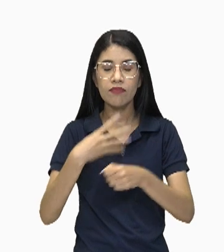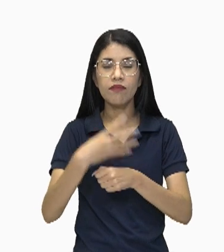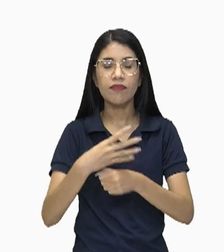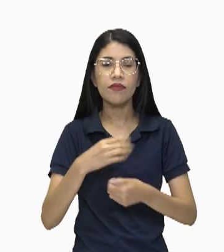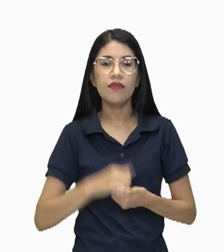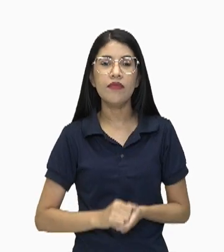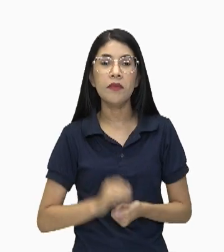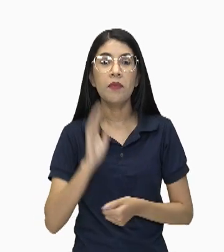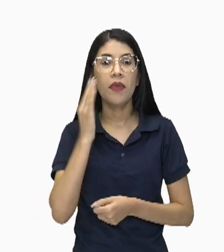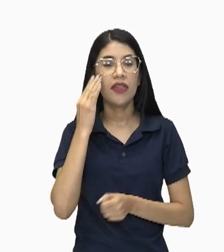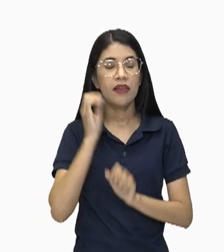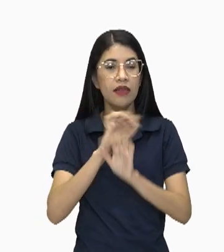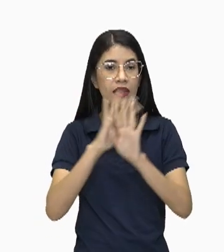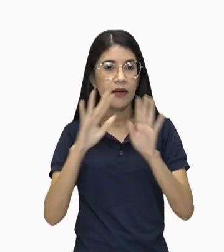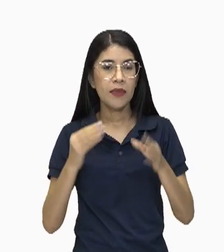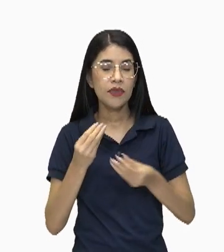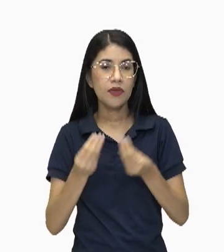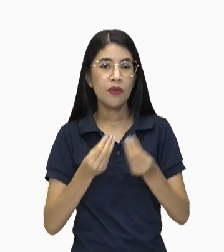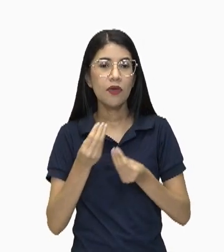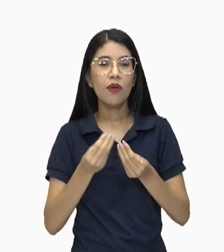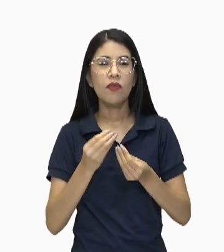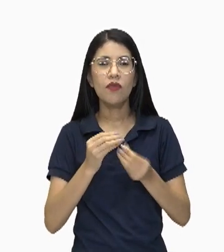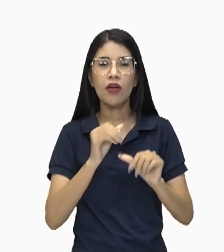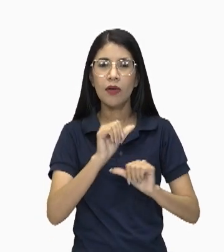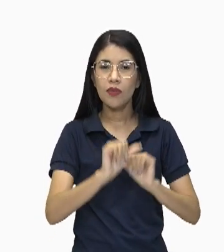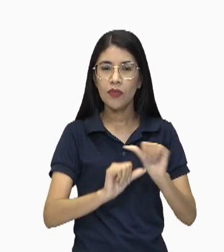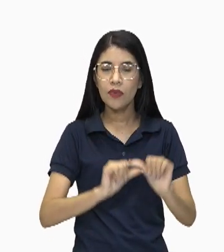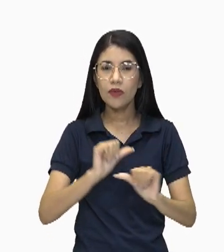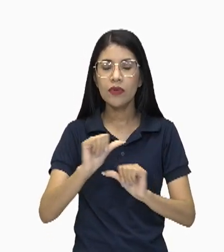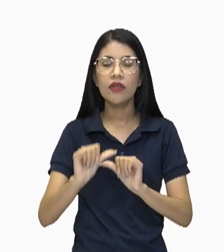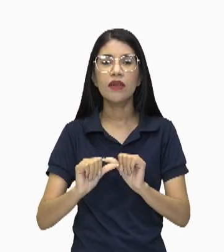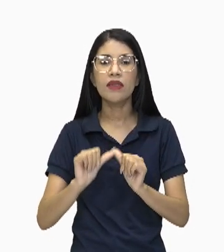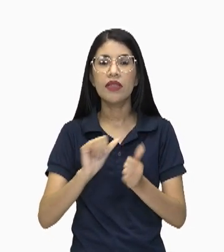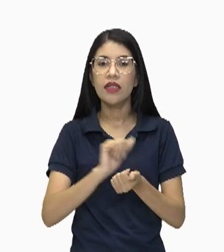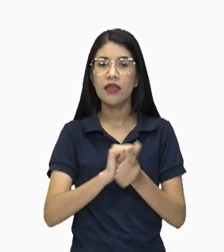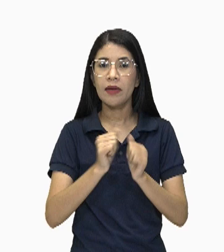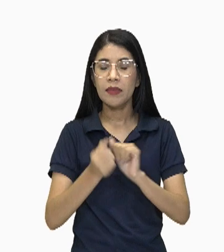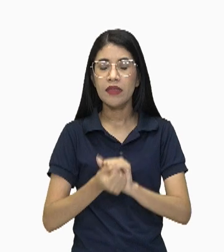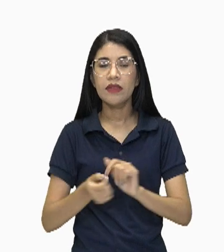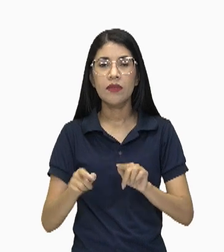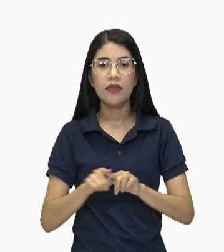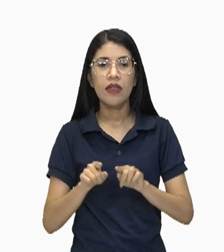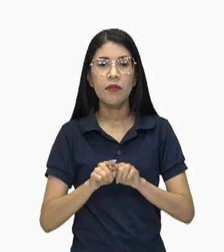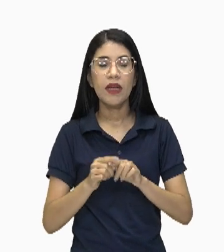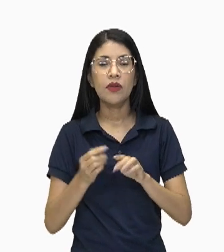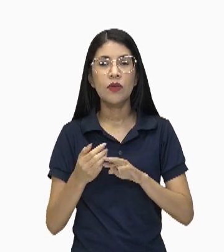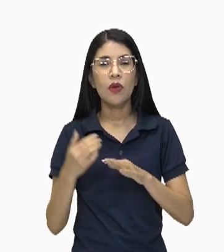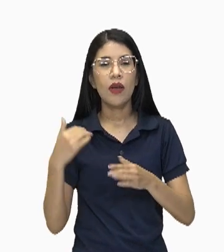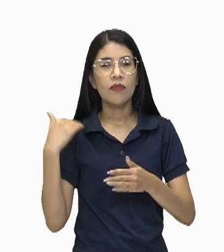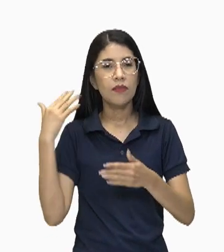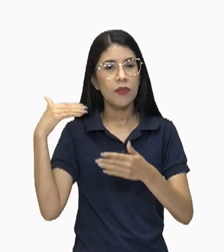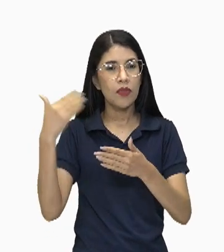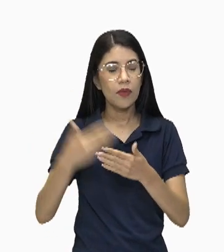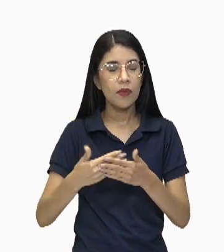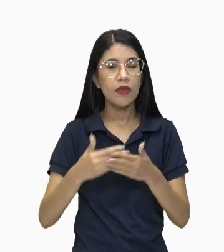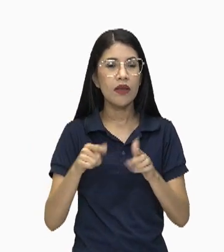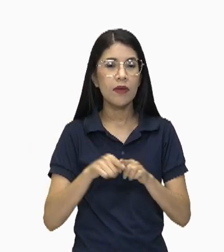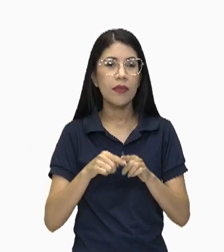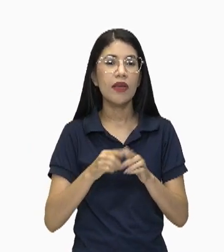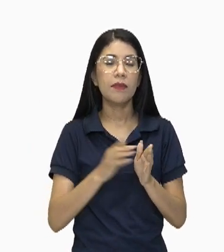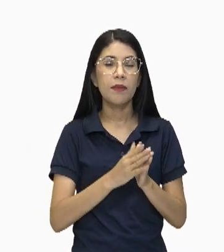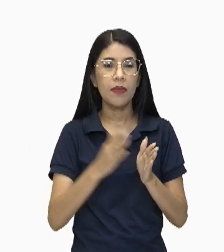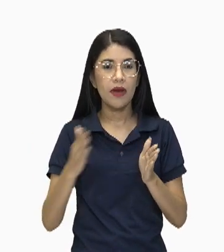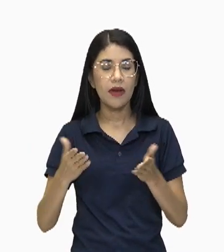um pouco mais sobre essa remodelagem, né, essa repaginação da era antiga para a era moderna, olha só,